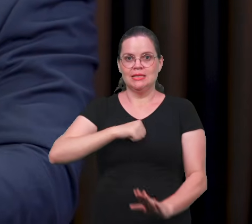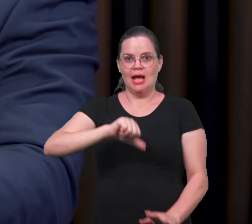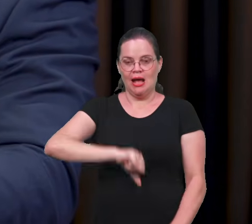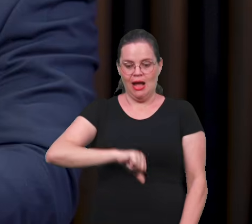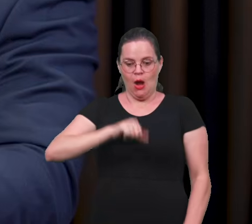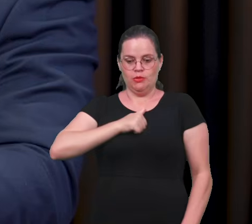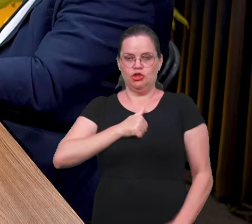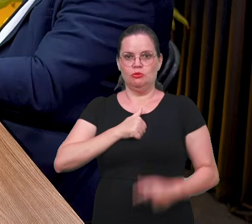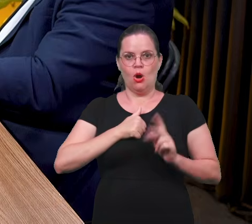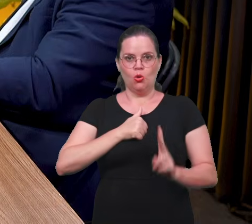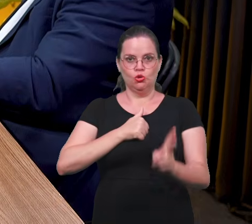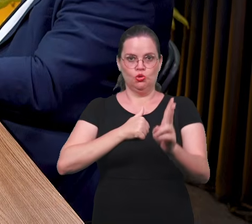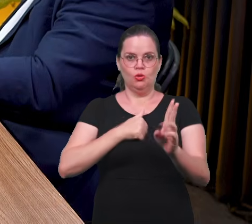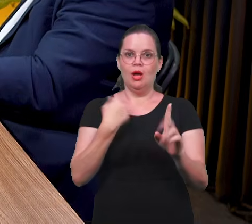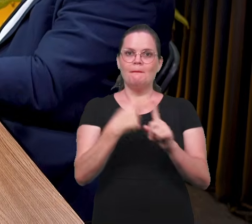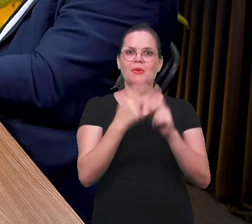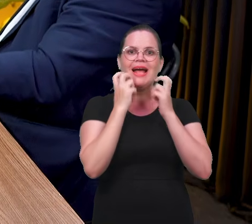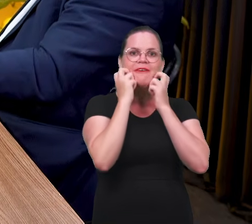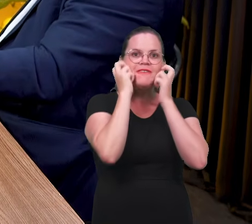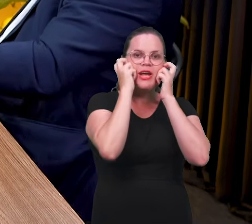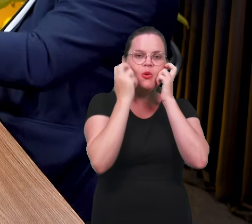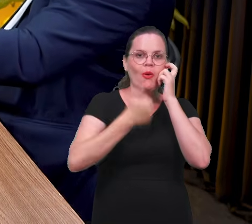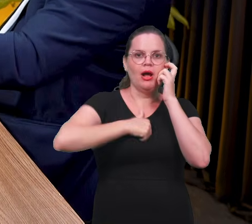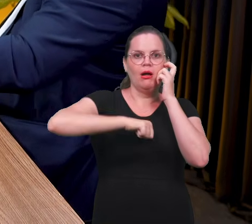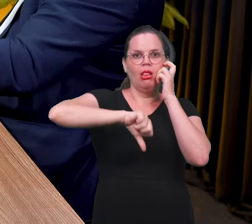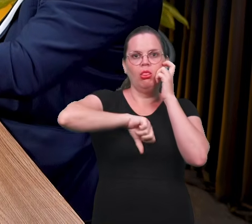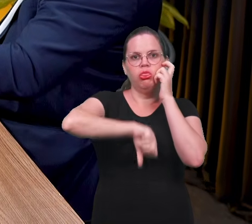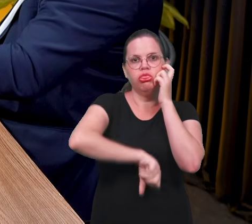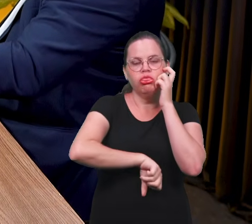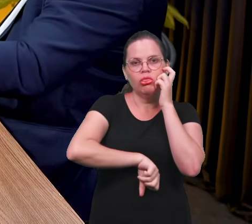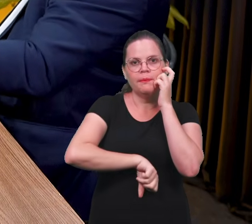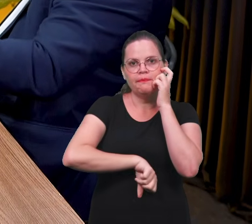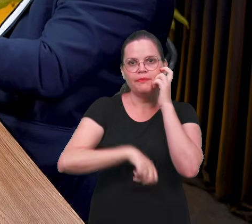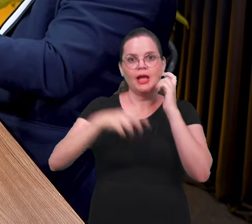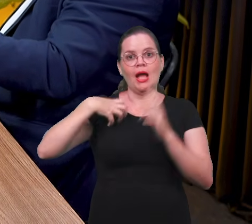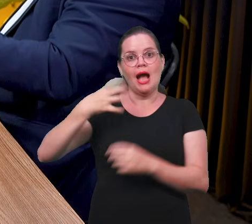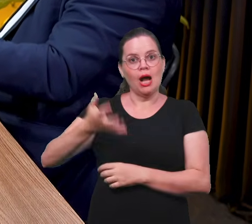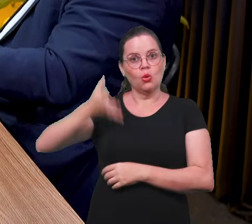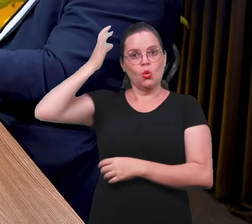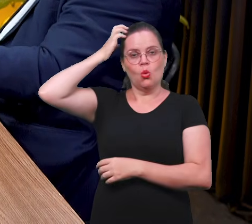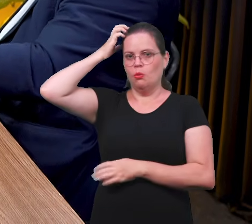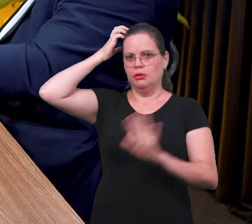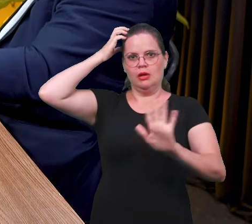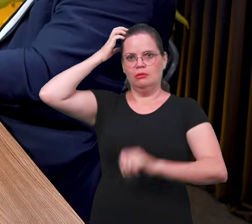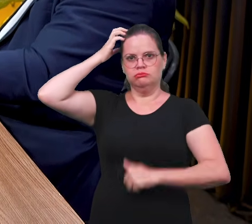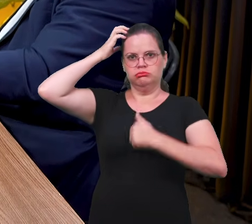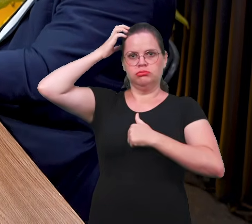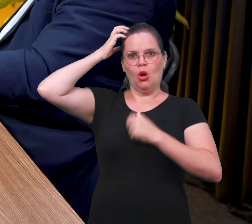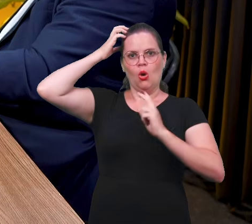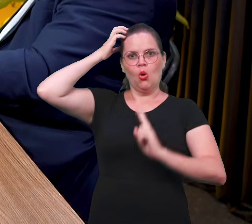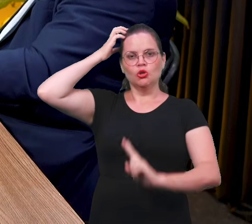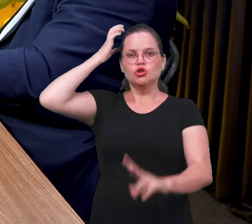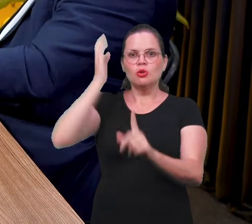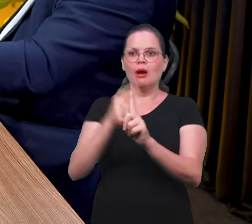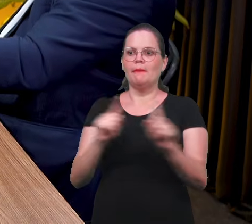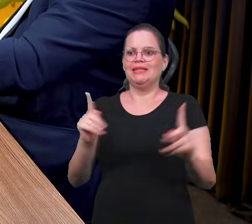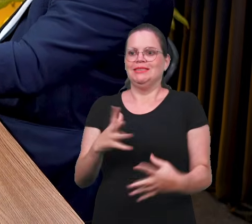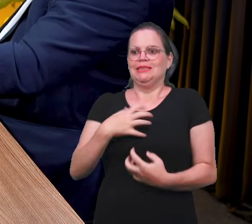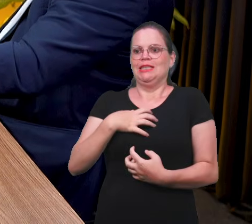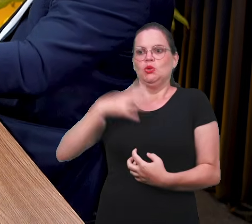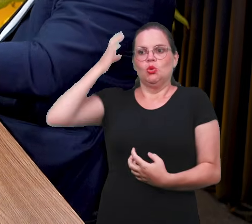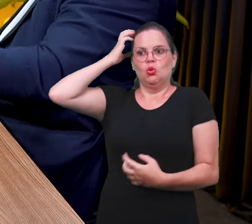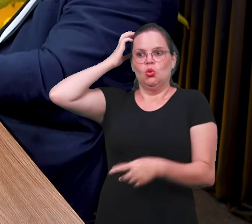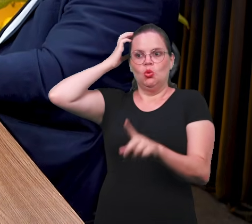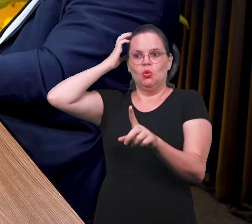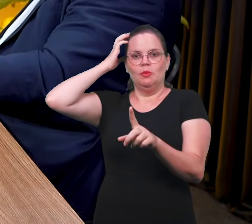pessoa. Então, ou seja, você tem o mesmo fato gerador e a mente ela vai condicionar. O que eu vou sentir? Eu vou sentir